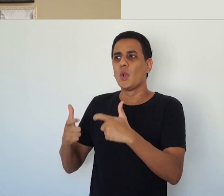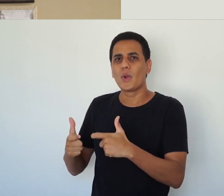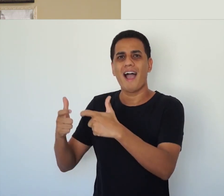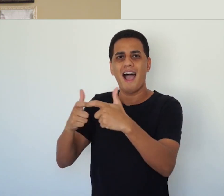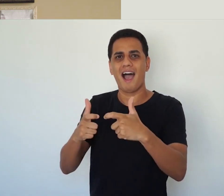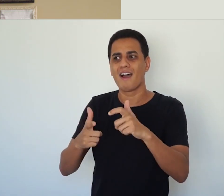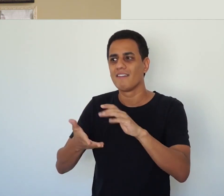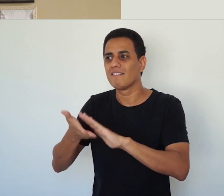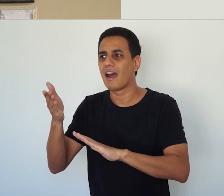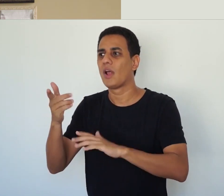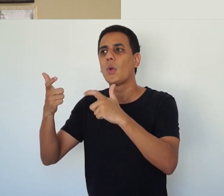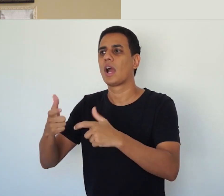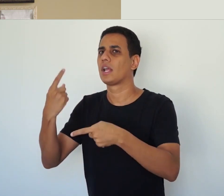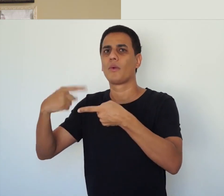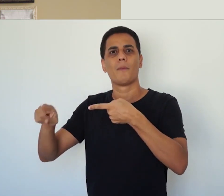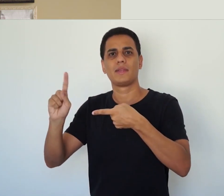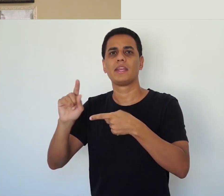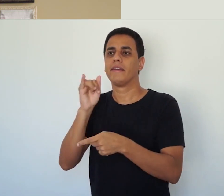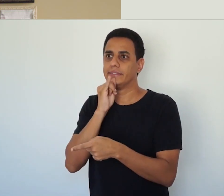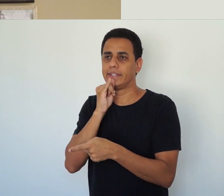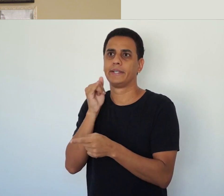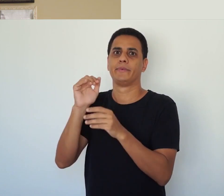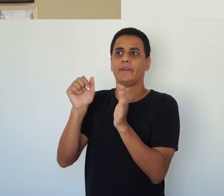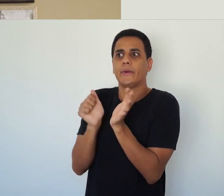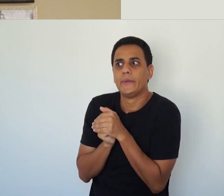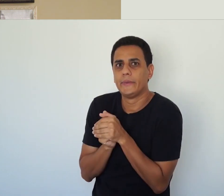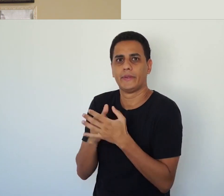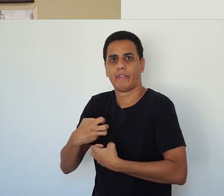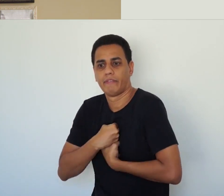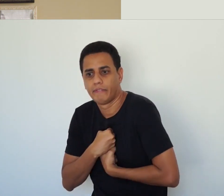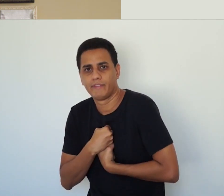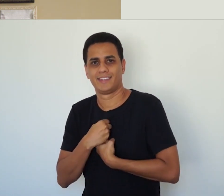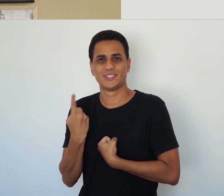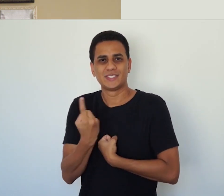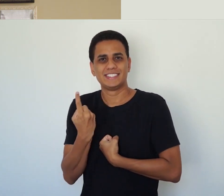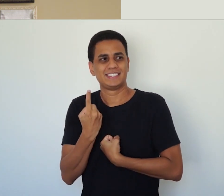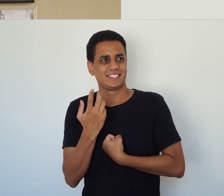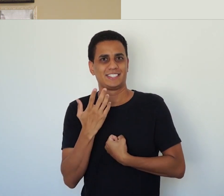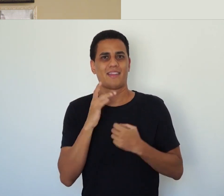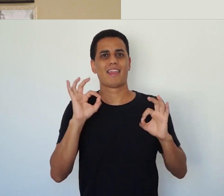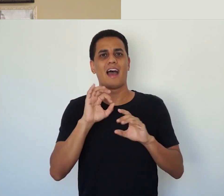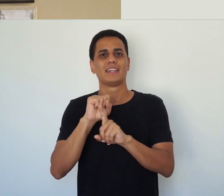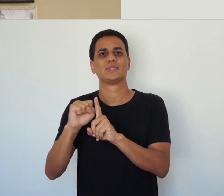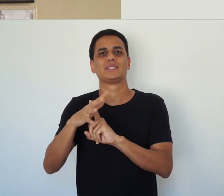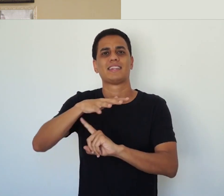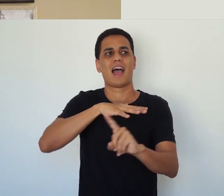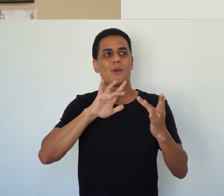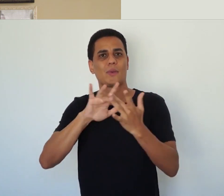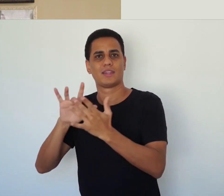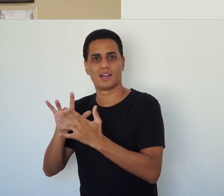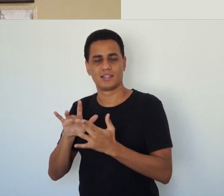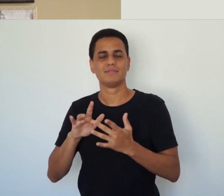levarem a lugares que não devemos ir, que seria a caverna e o deserto social, emocional, a gente vai perceber